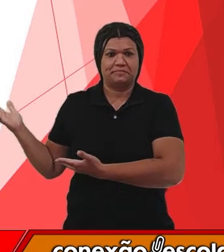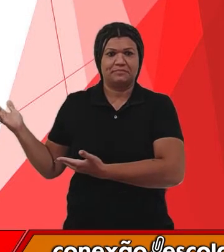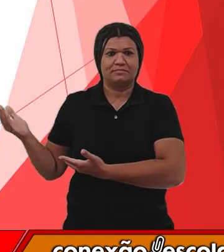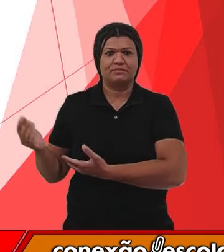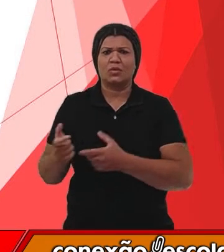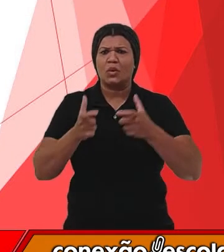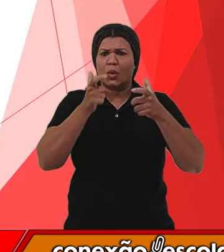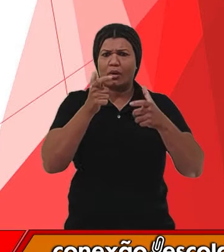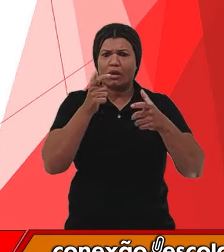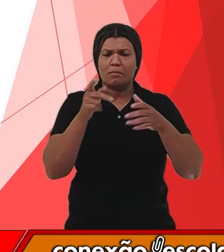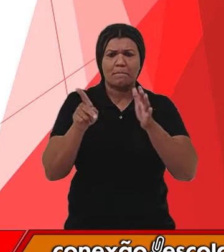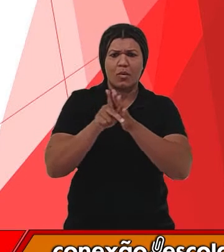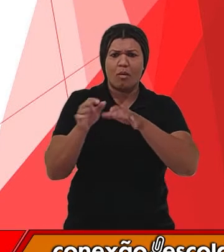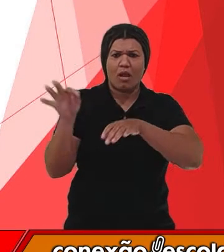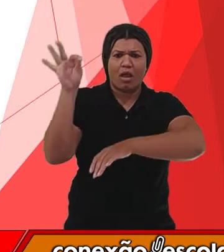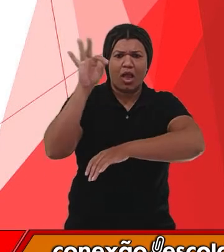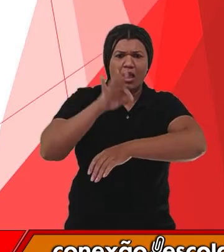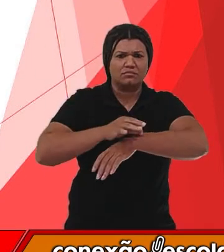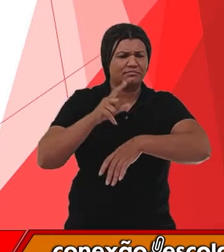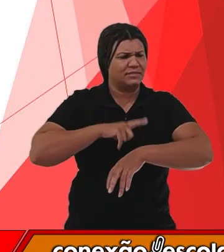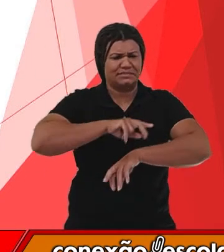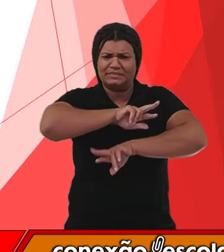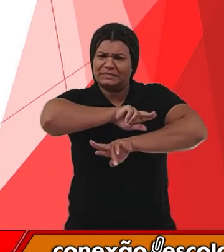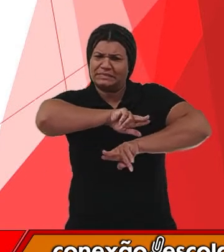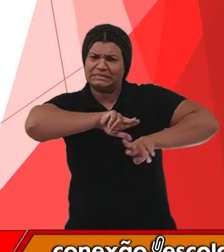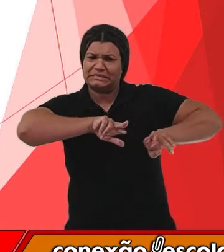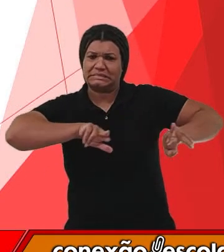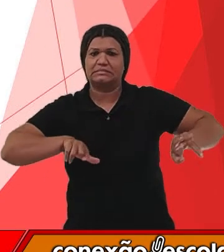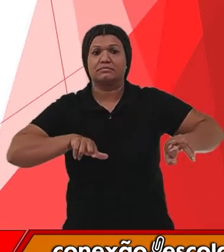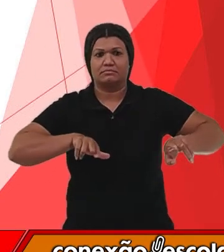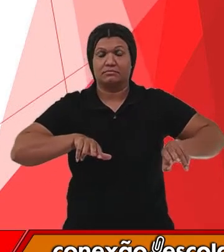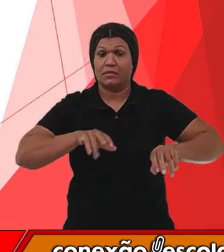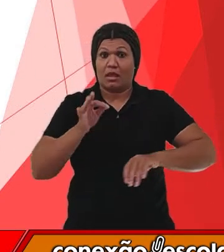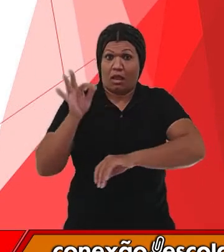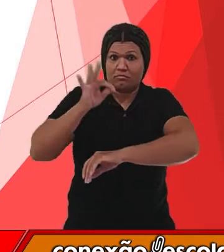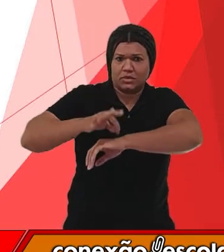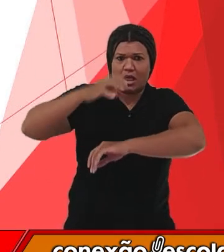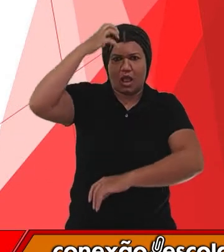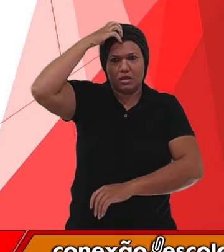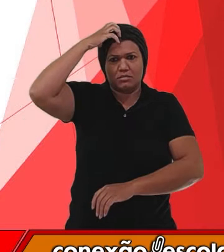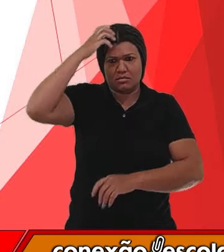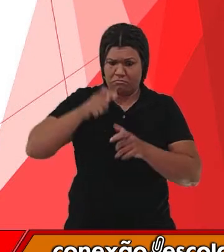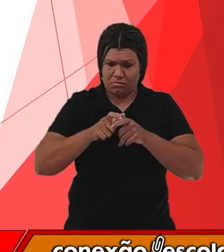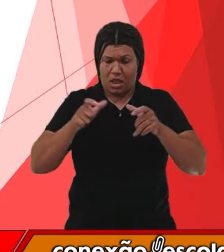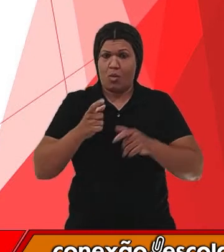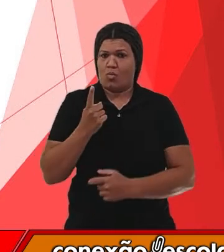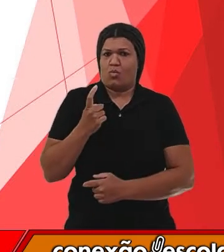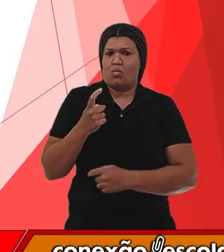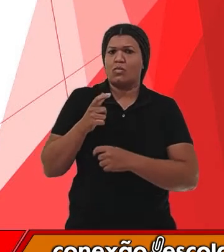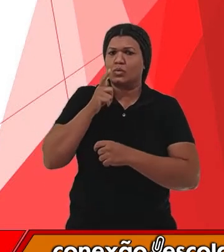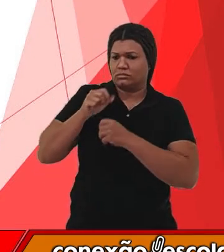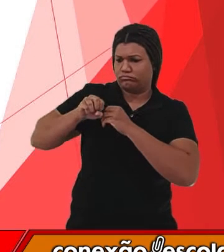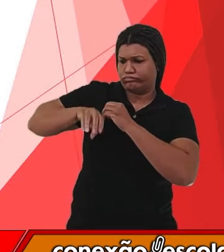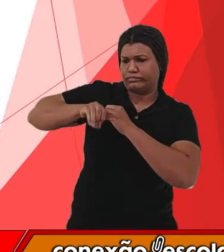pode viver milhares de abelhas. A abelha rainha é a maior e a única que põe ovos. As